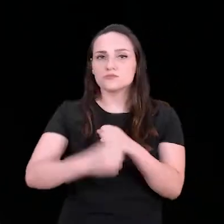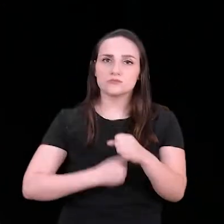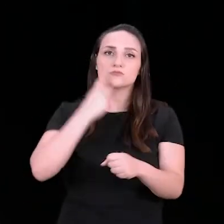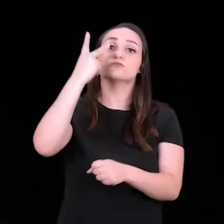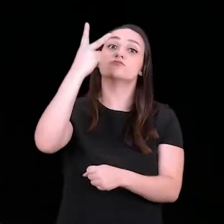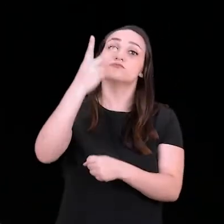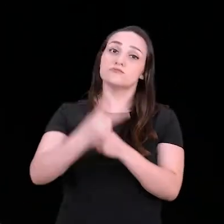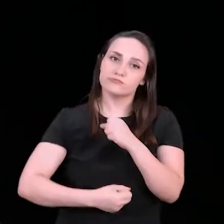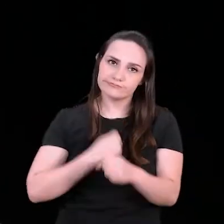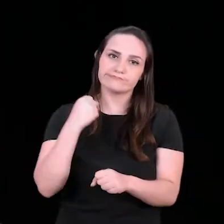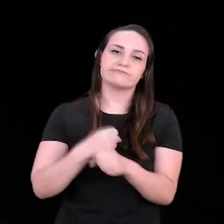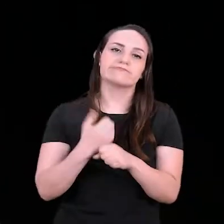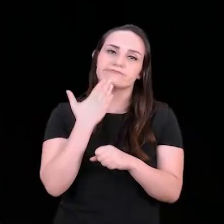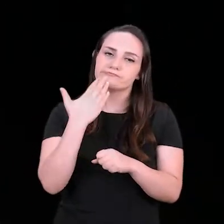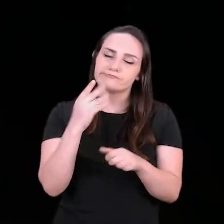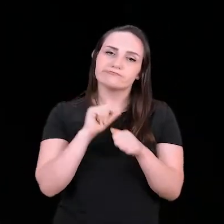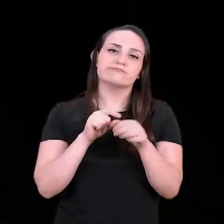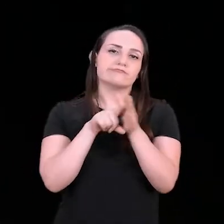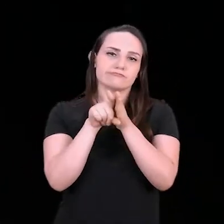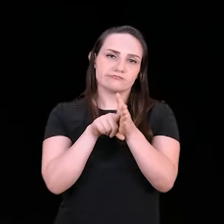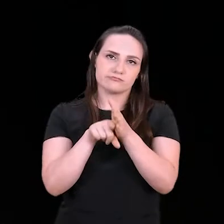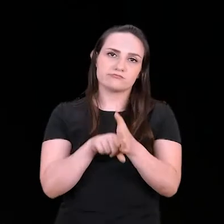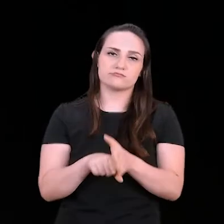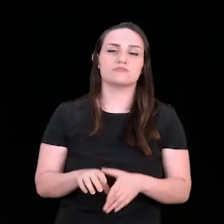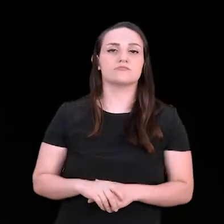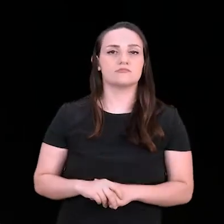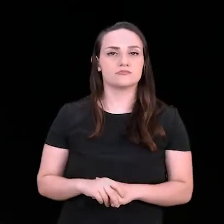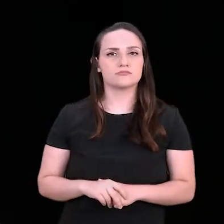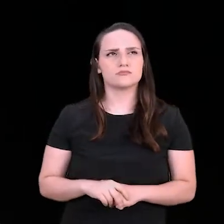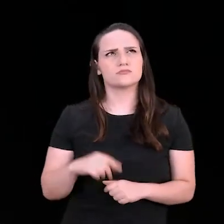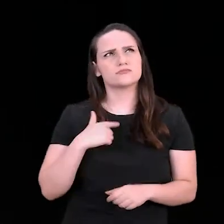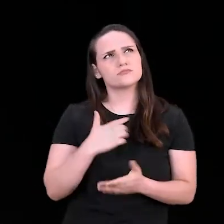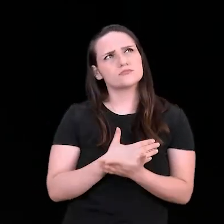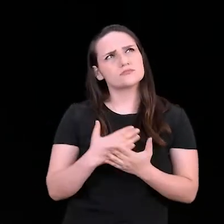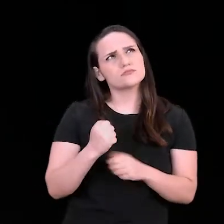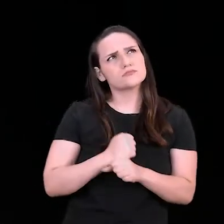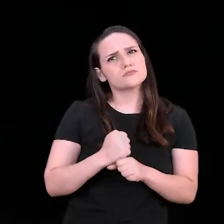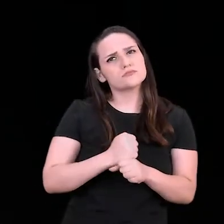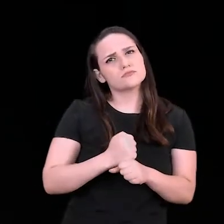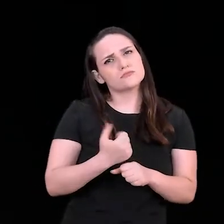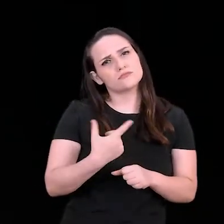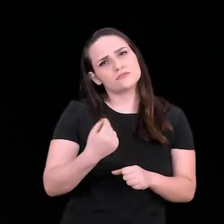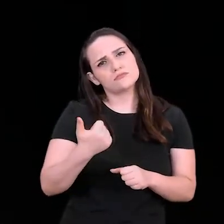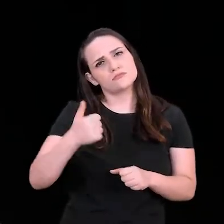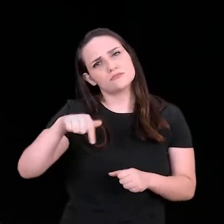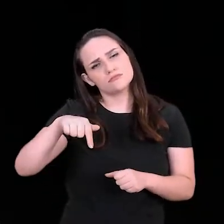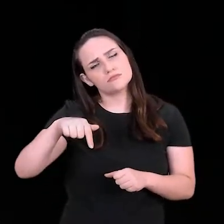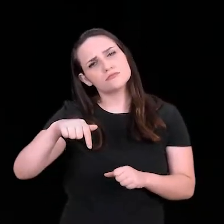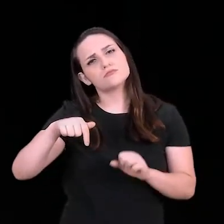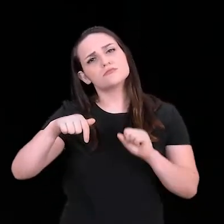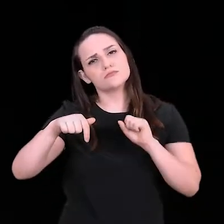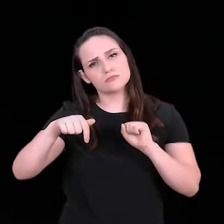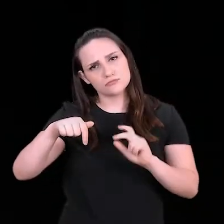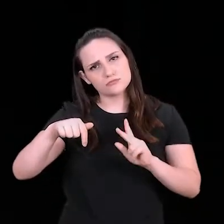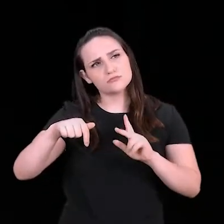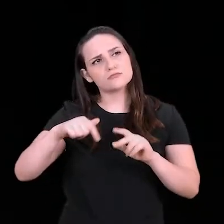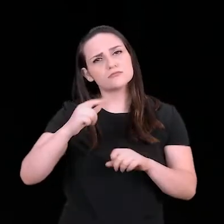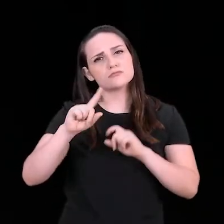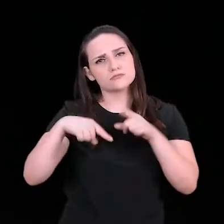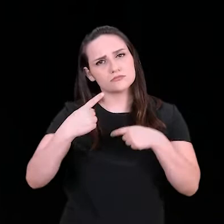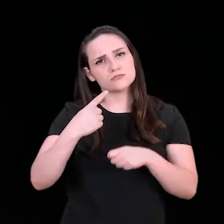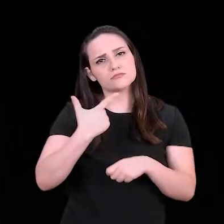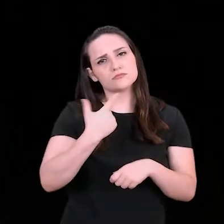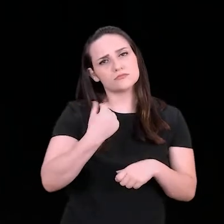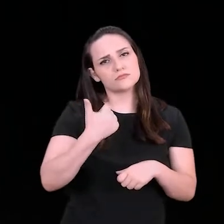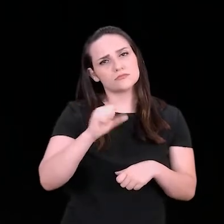prorrogação e fiquei mais 1 ano pesquisando. E foi justamente, né, porque eu comecei em 2017, e aí foi no